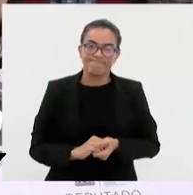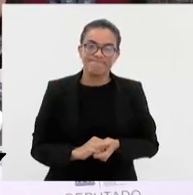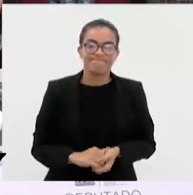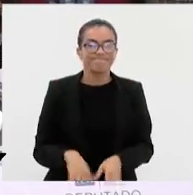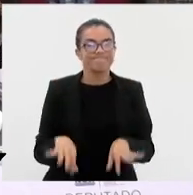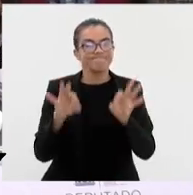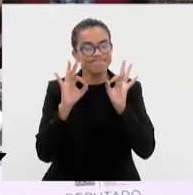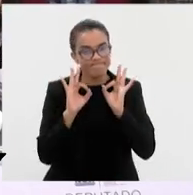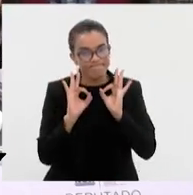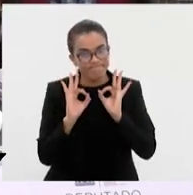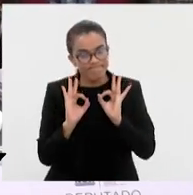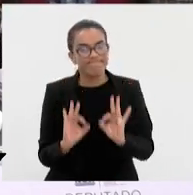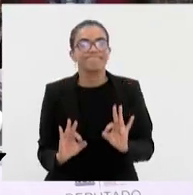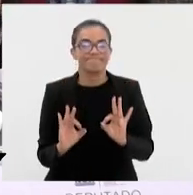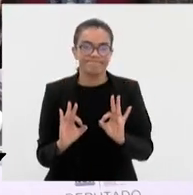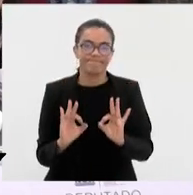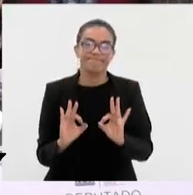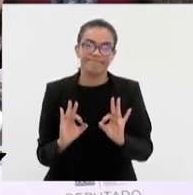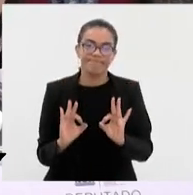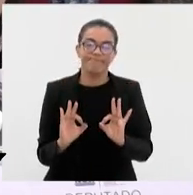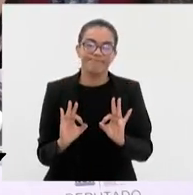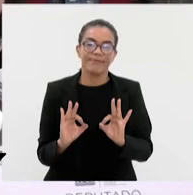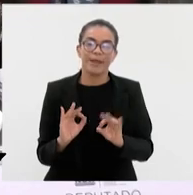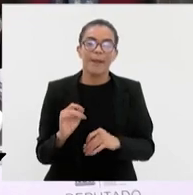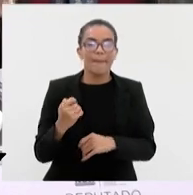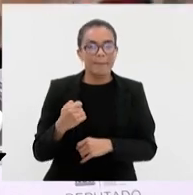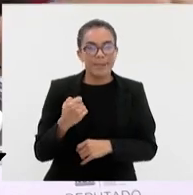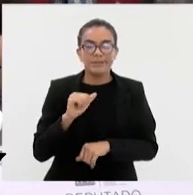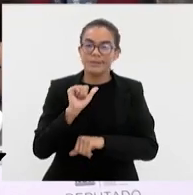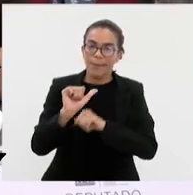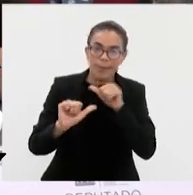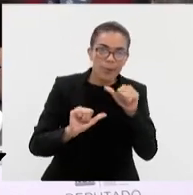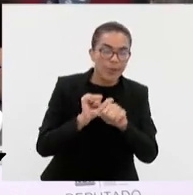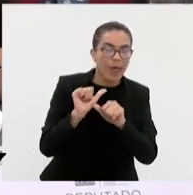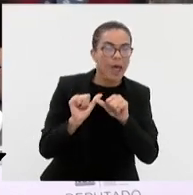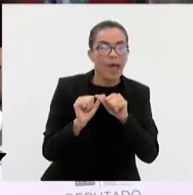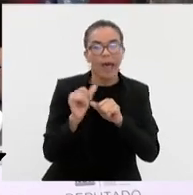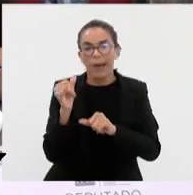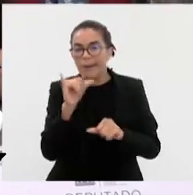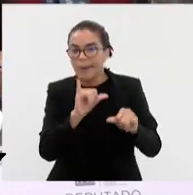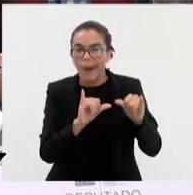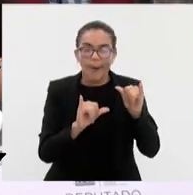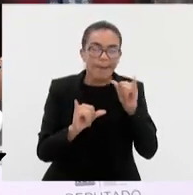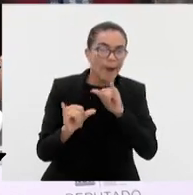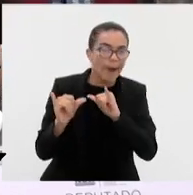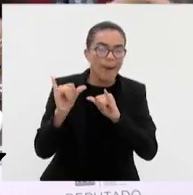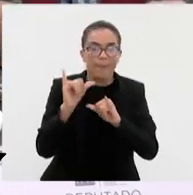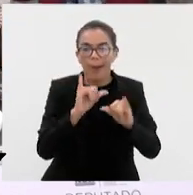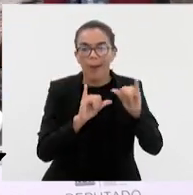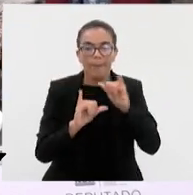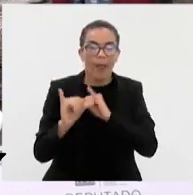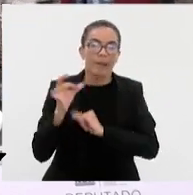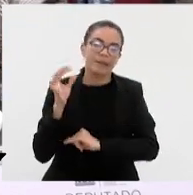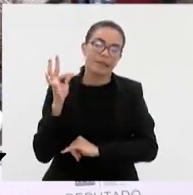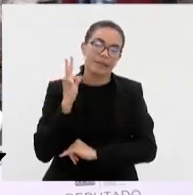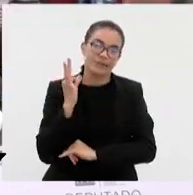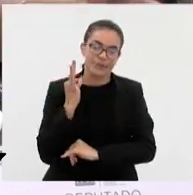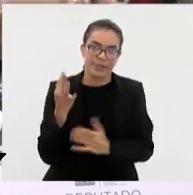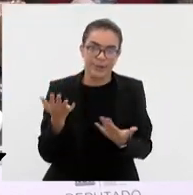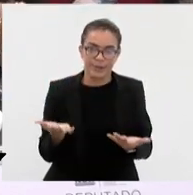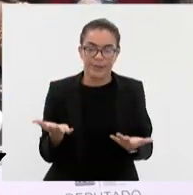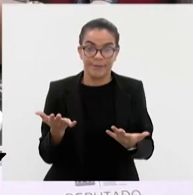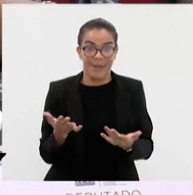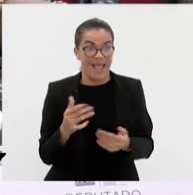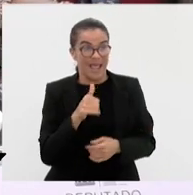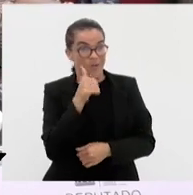Realmente, a gente sabe que tem como mudar a testosterona para cá, para lá, compensar, mas realmente, aquela